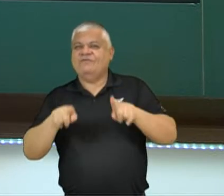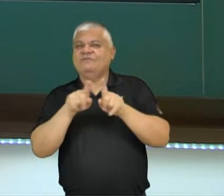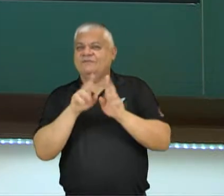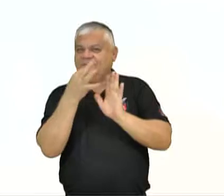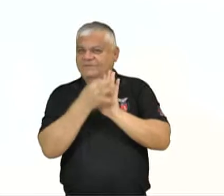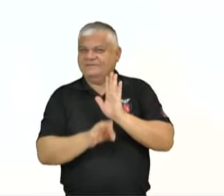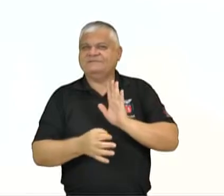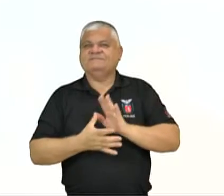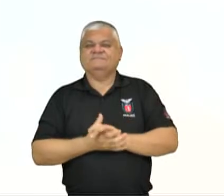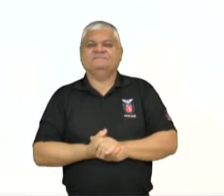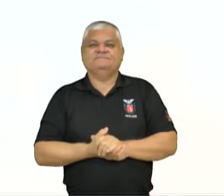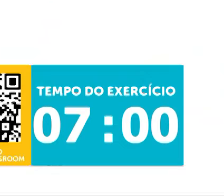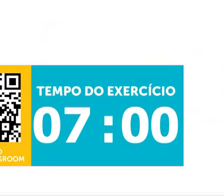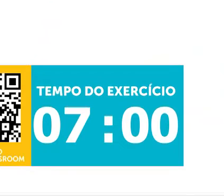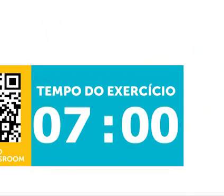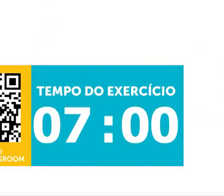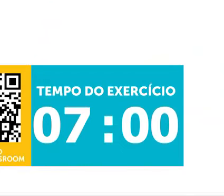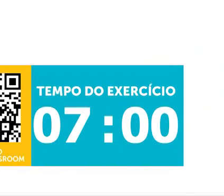para a correção.